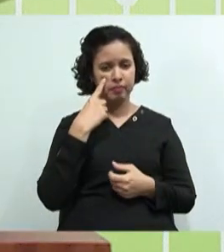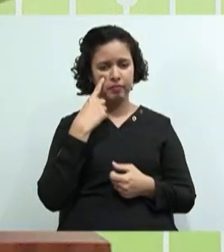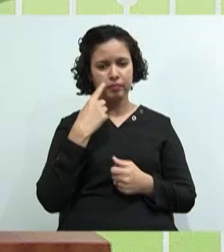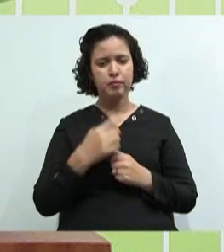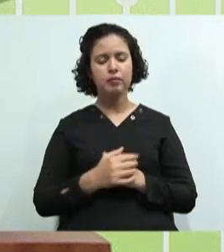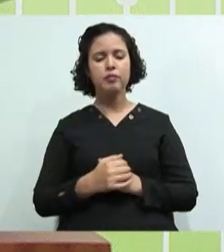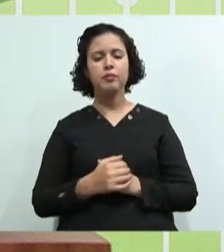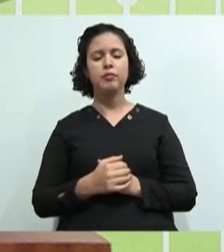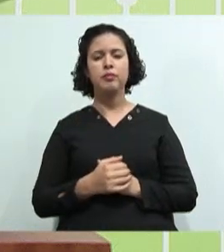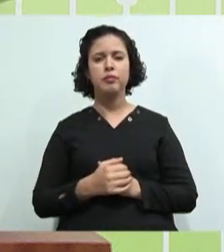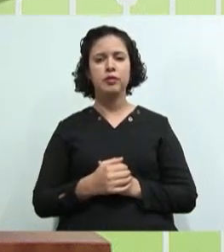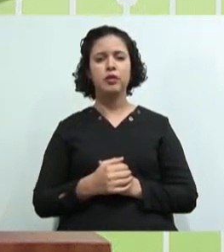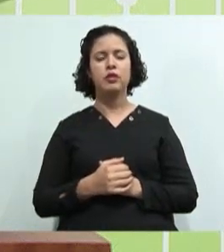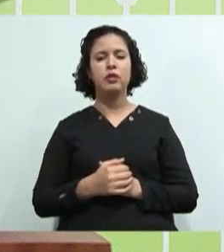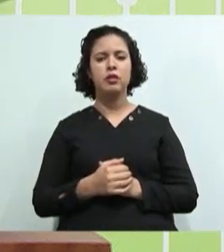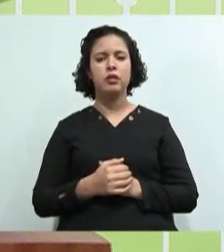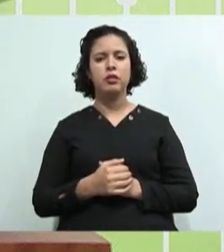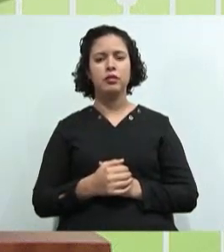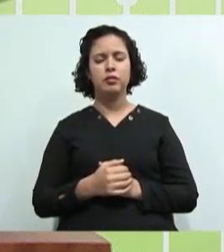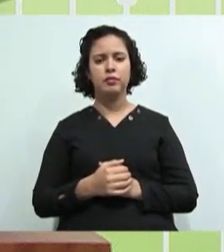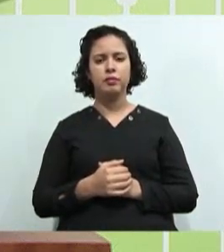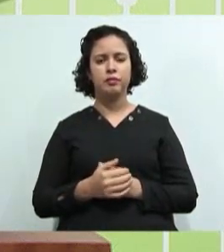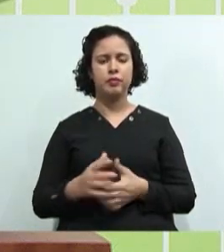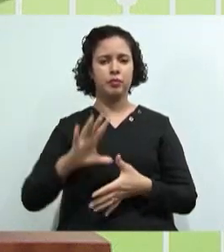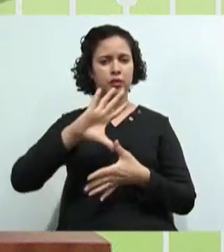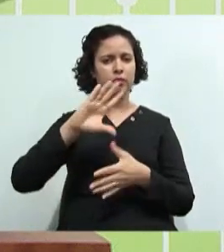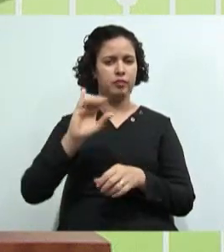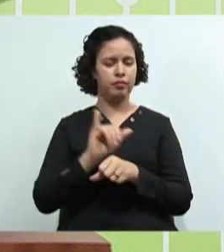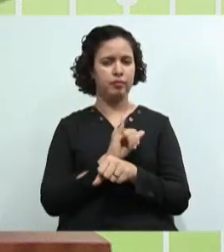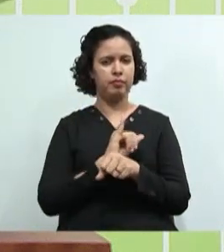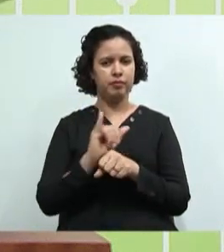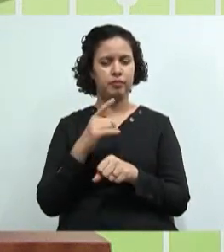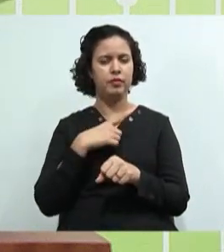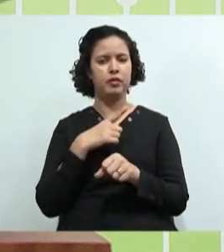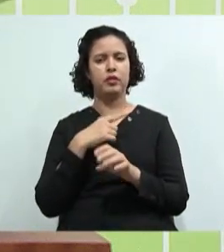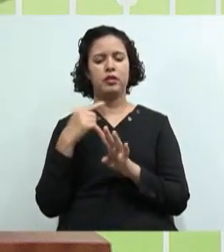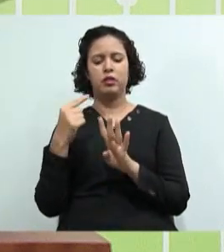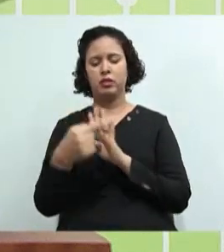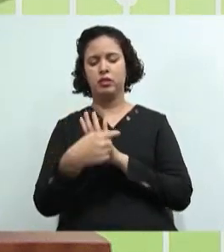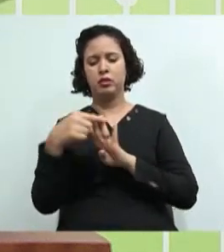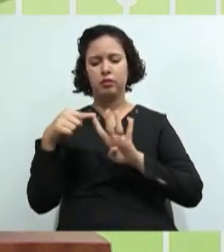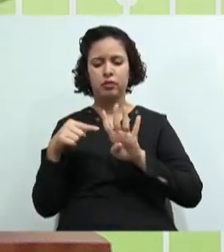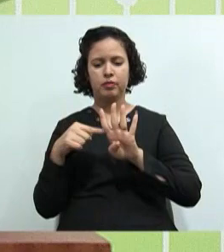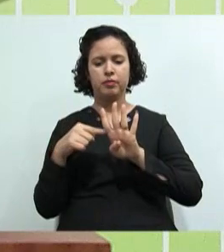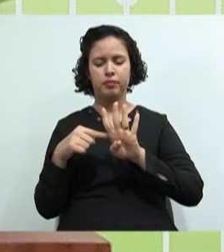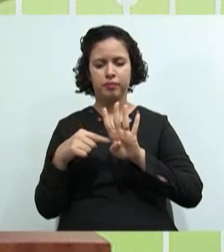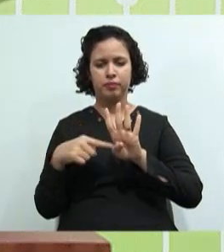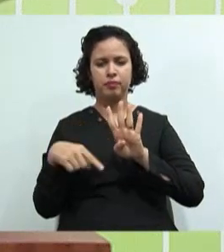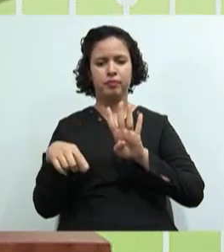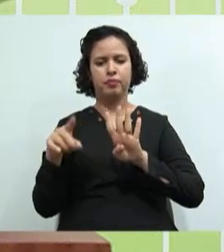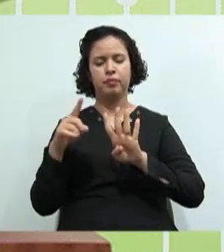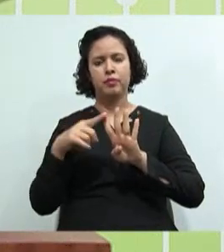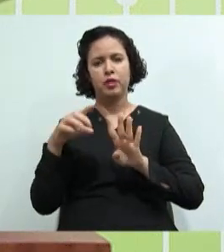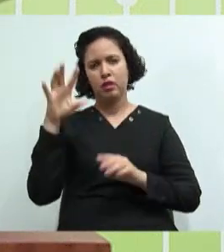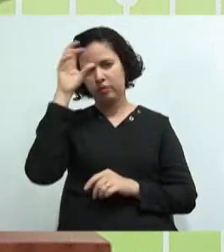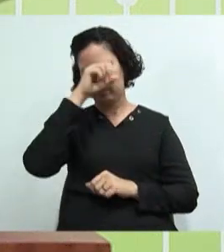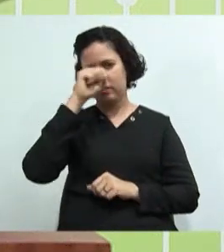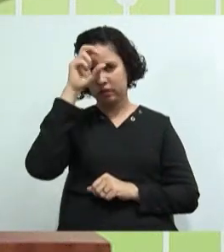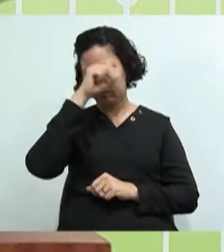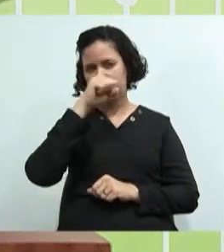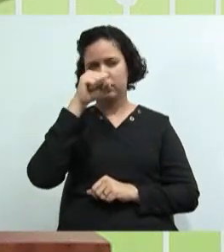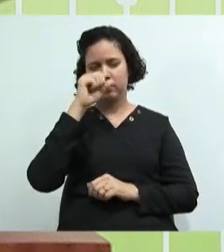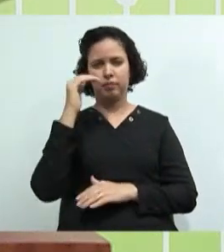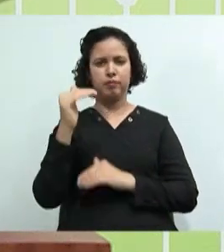Como você deve ter verificado, o mapa estratégico ele traz lá as 4 perspectivas, sendo elas aprendizado e crescimento,